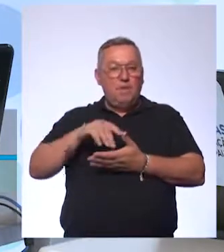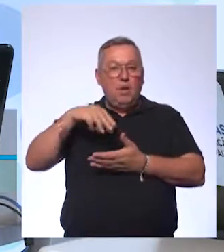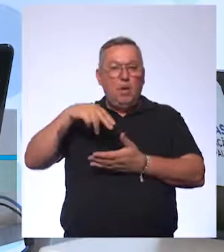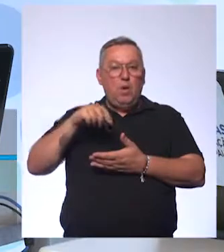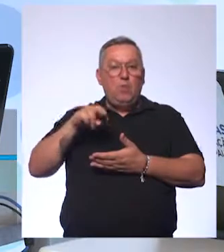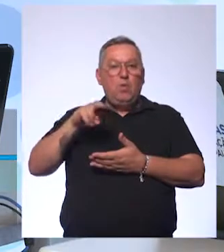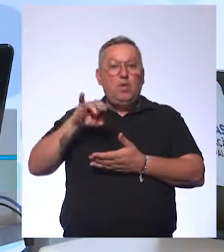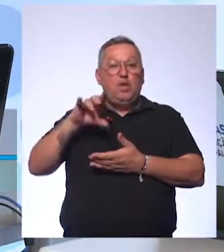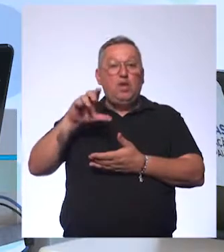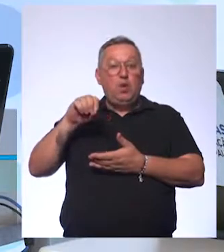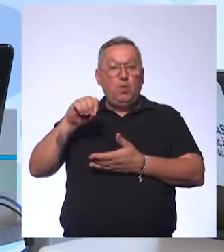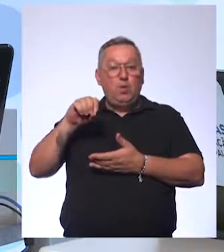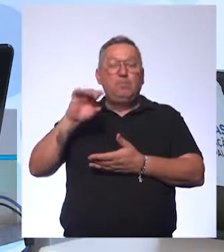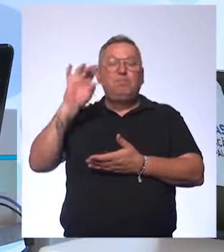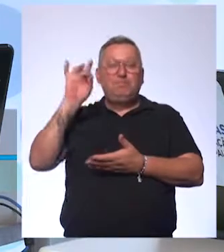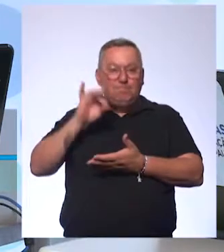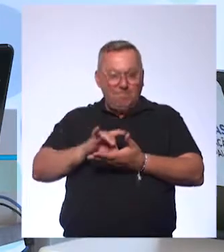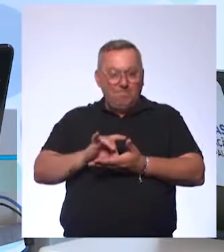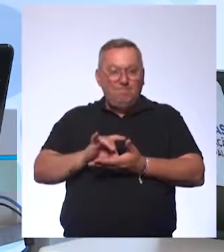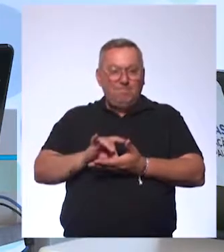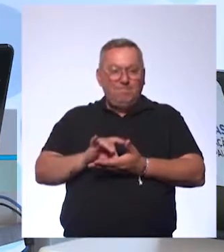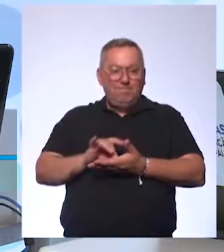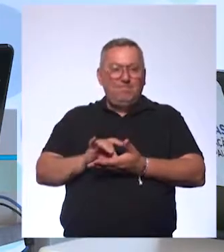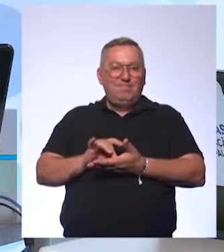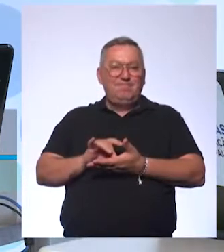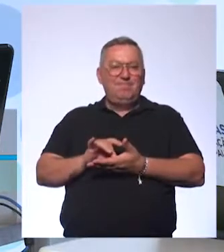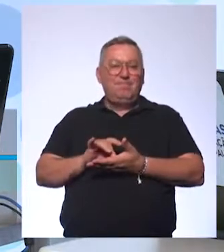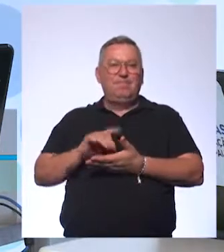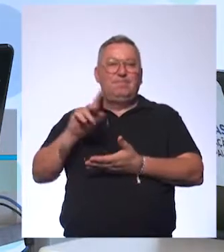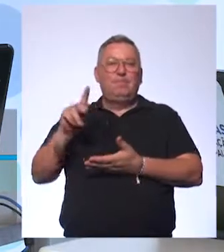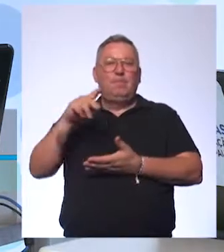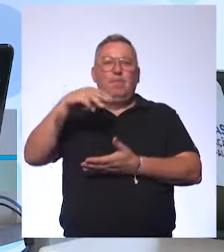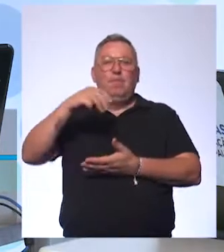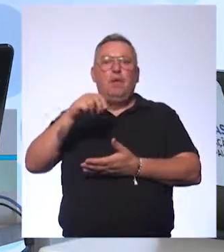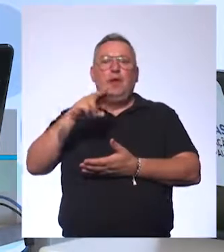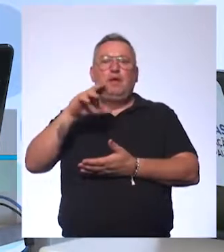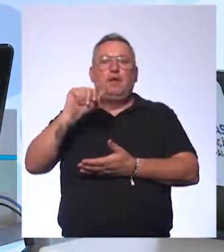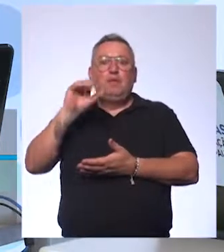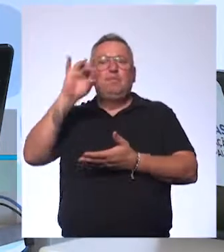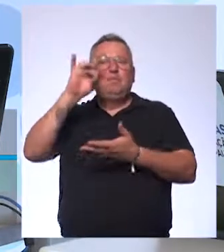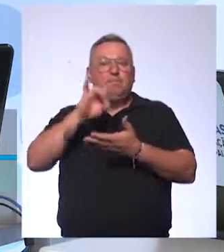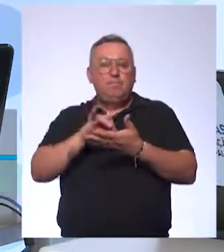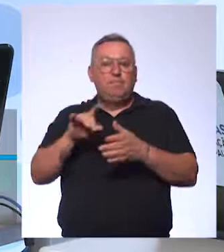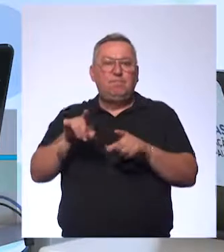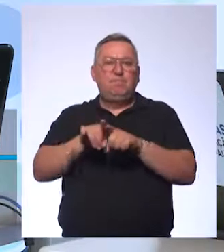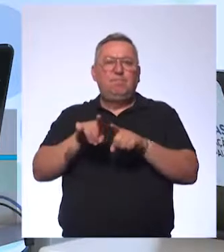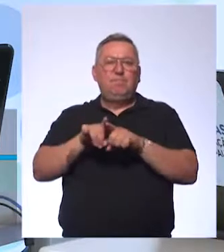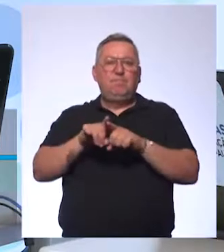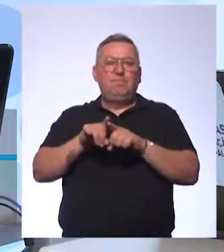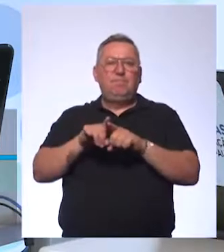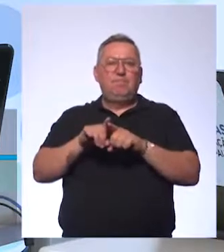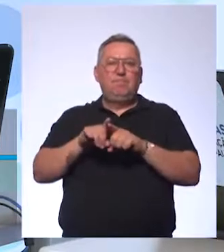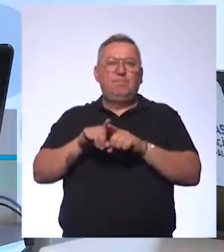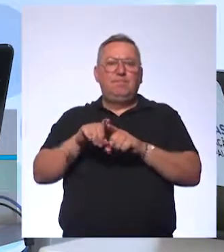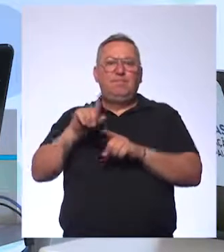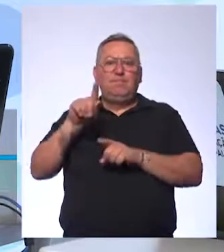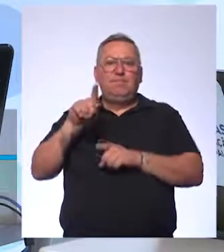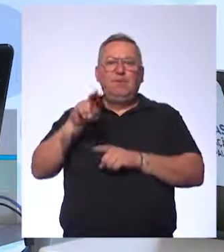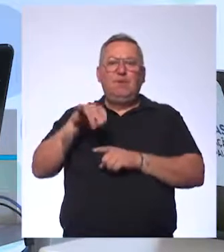Murilo, fatos. Da professora Márcia, fato também. O aluno